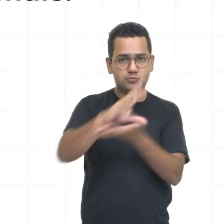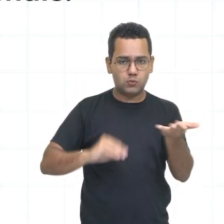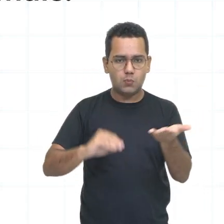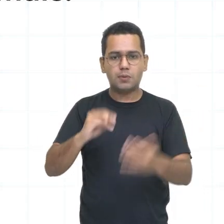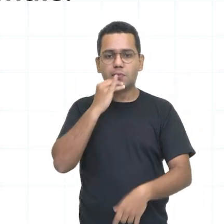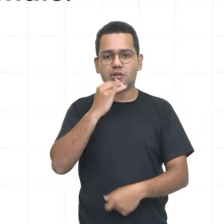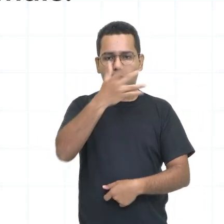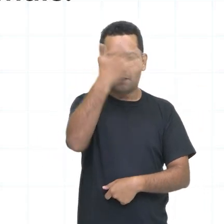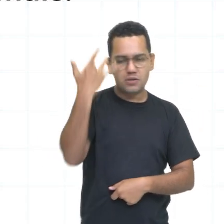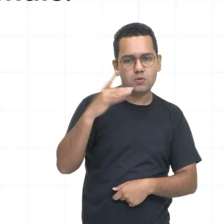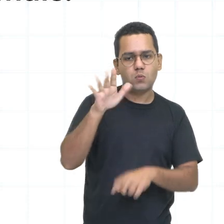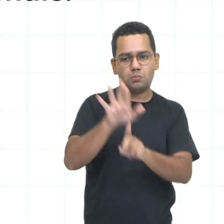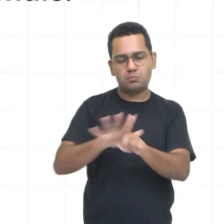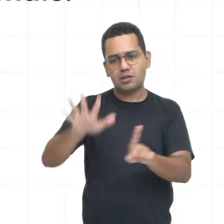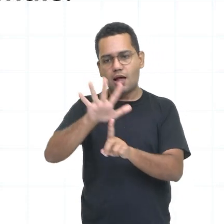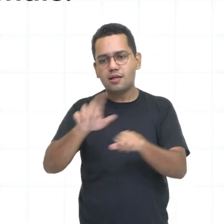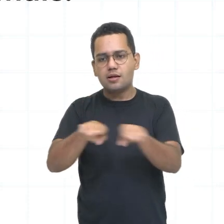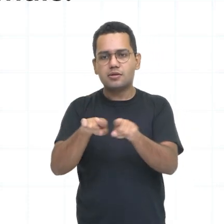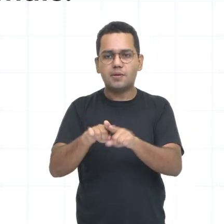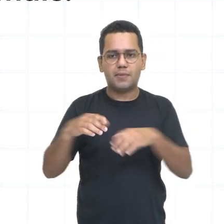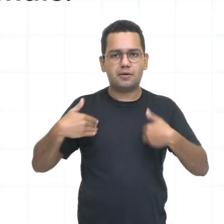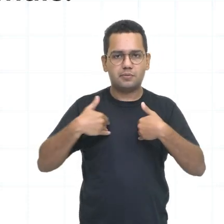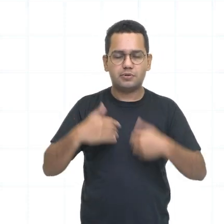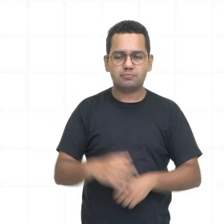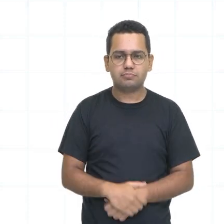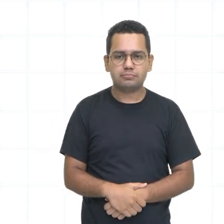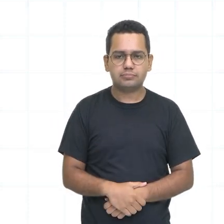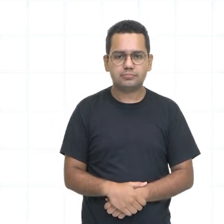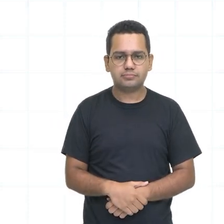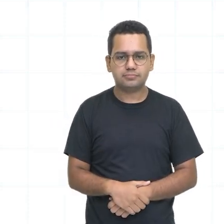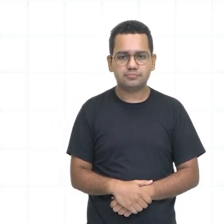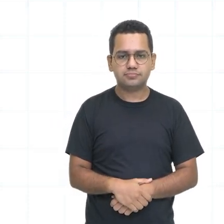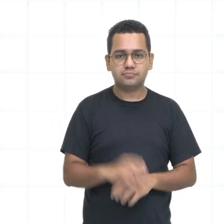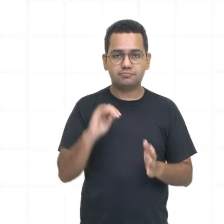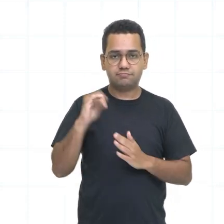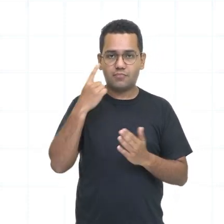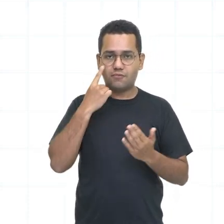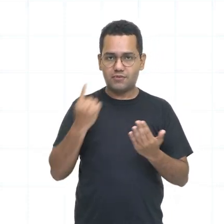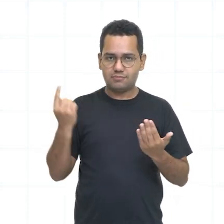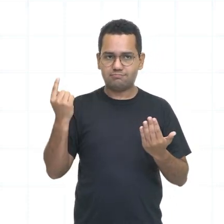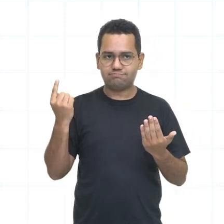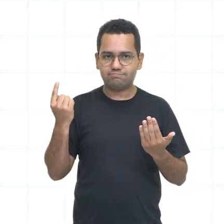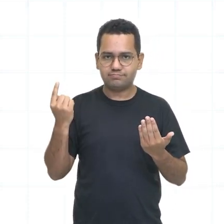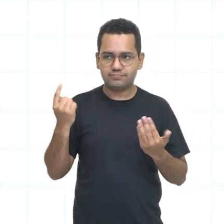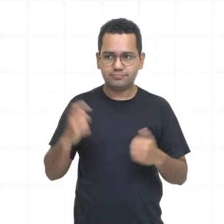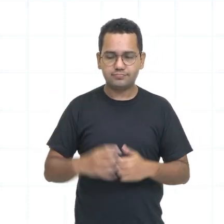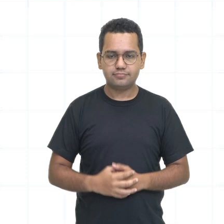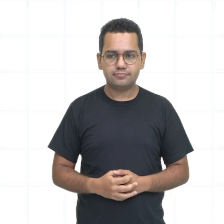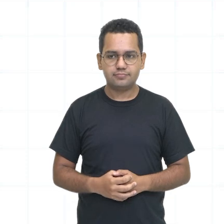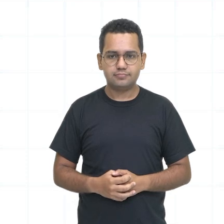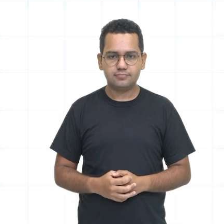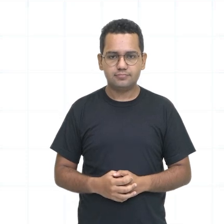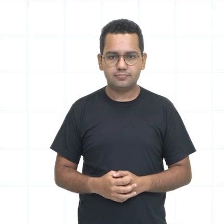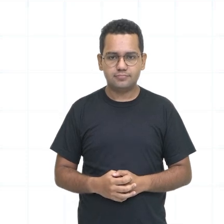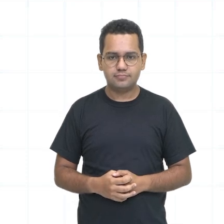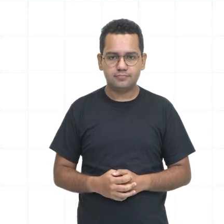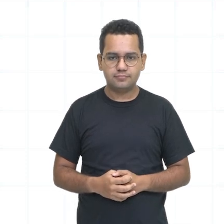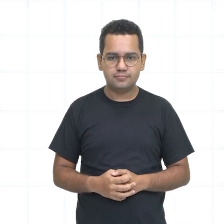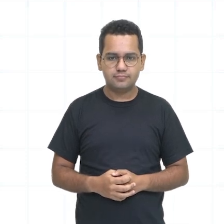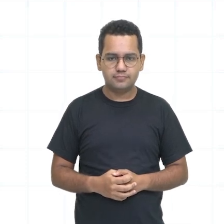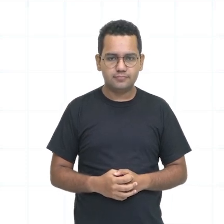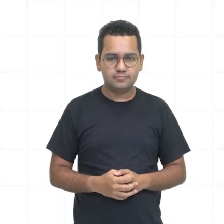reais, como pessoas, paisagens e animais. Aí a gente vai mostrar uma imagem ali, uma pintura que é